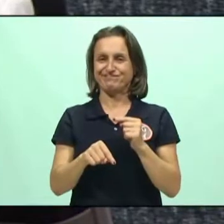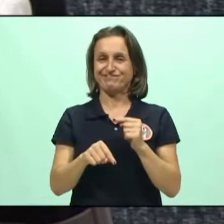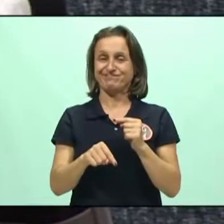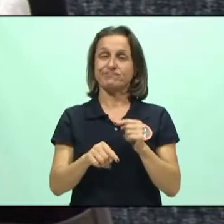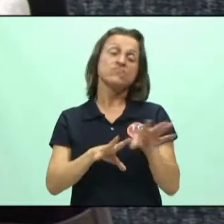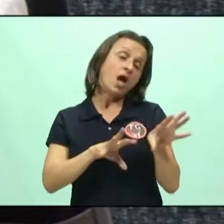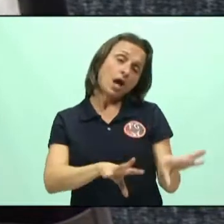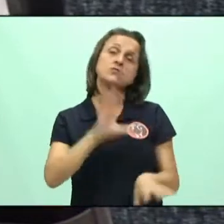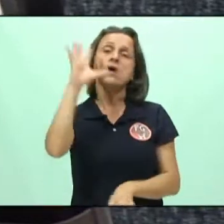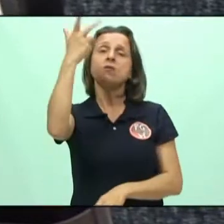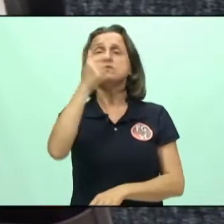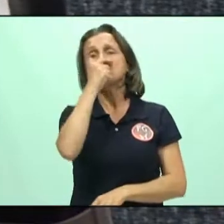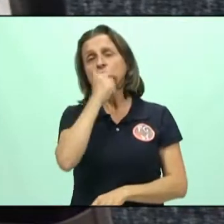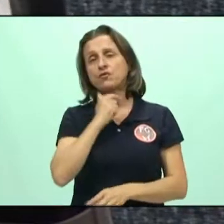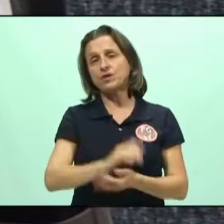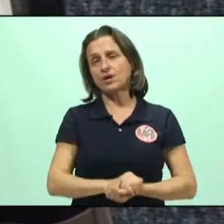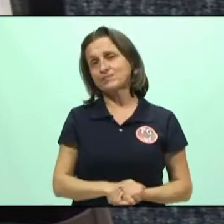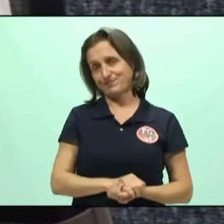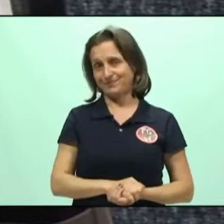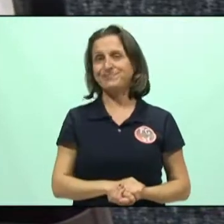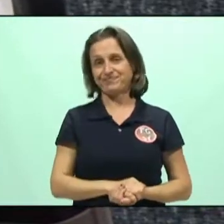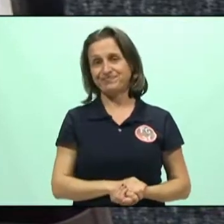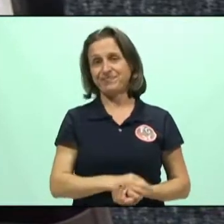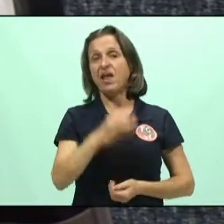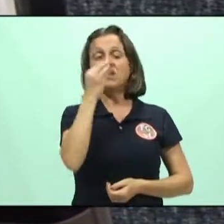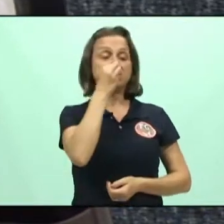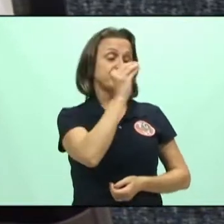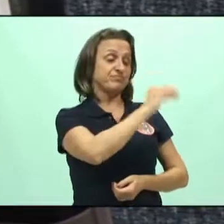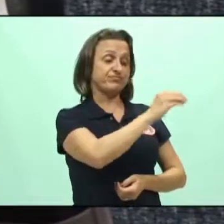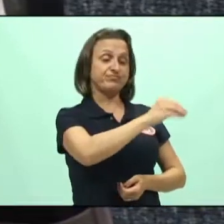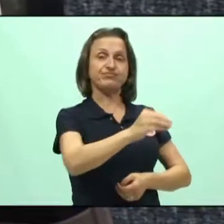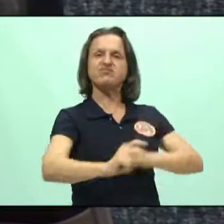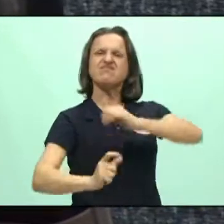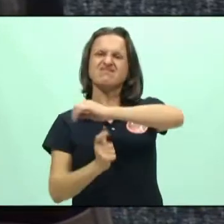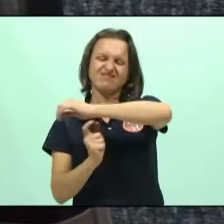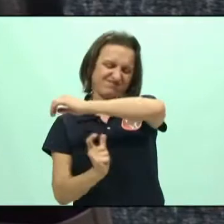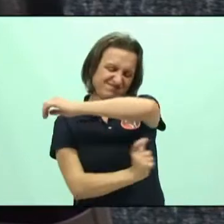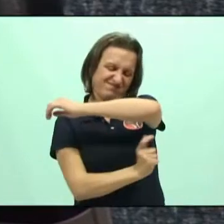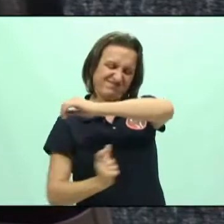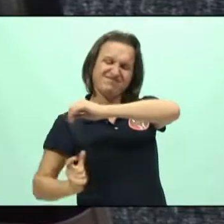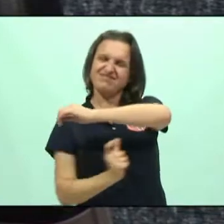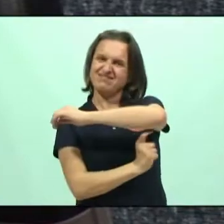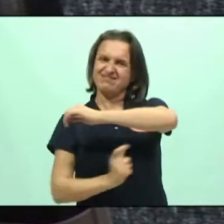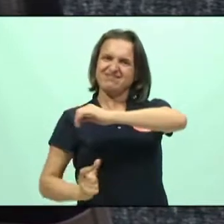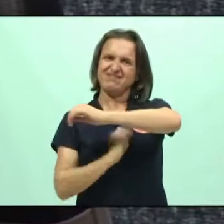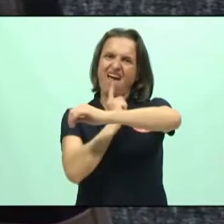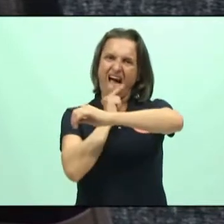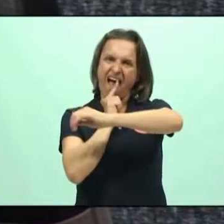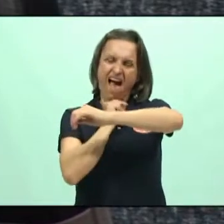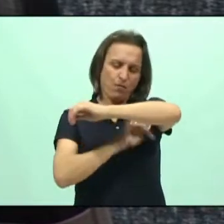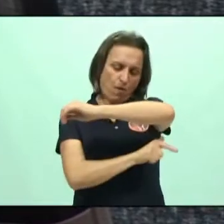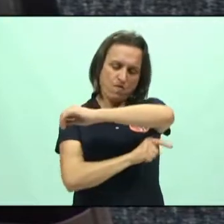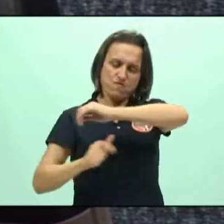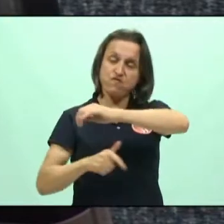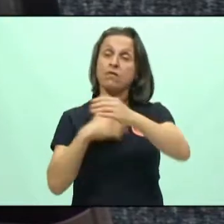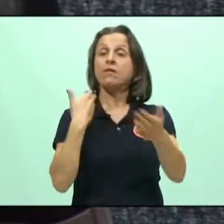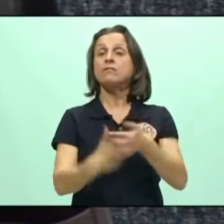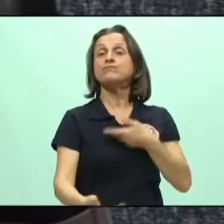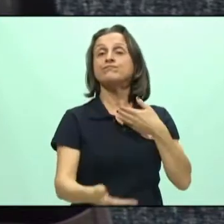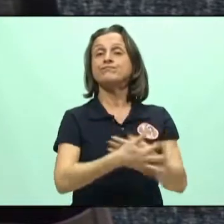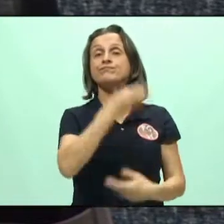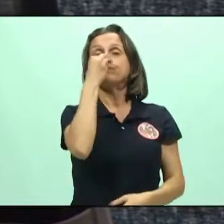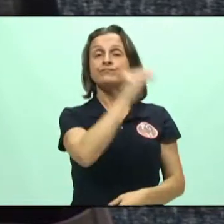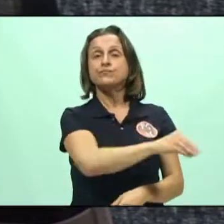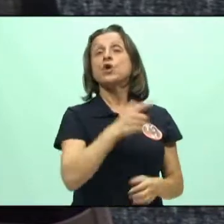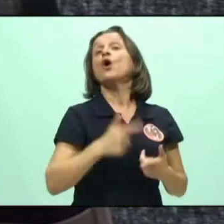voto ou por supostamente não dá voto por ser da fantasia do da metafísica do